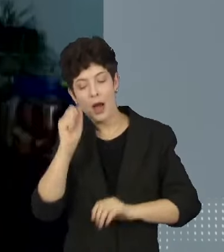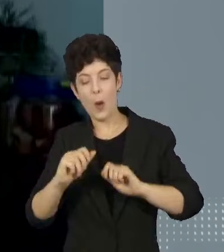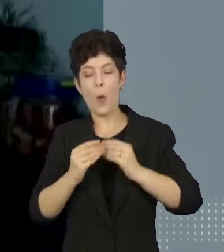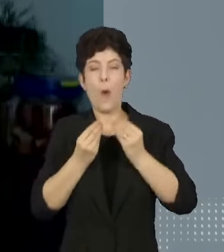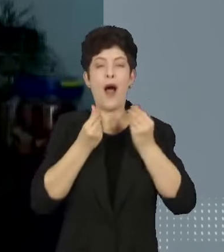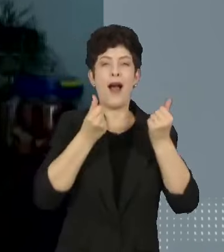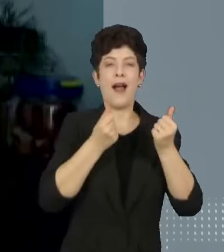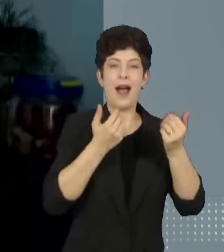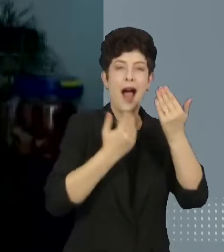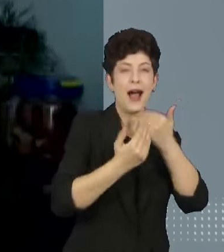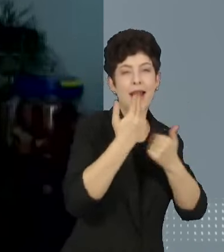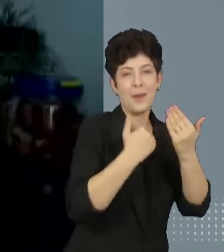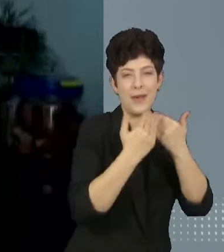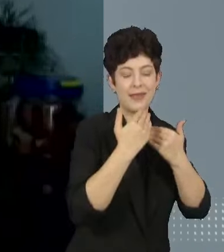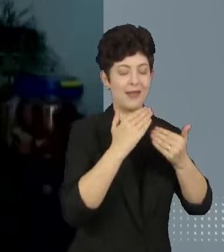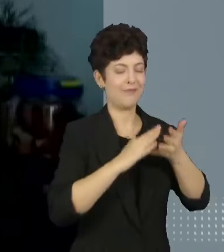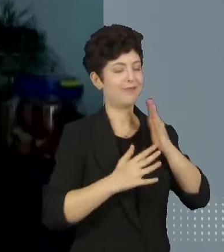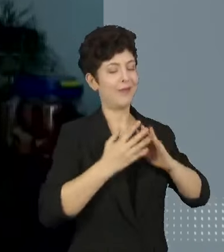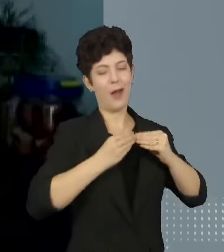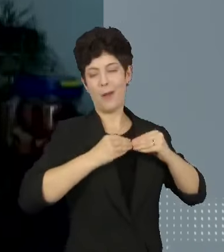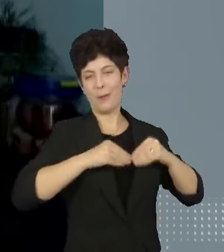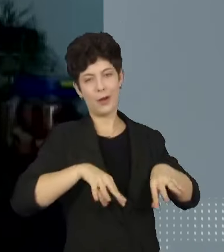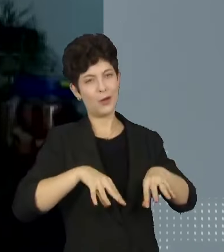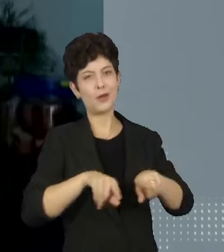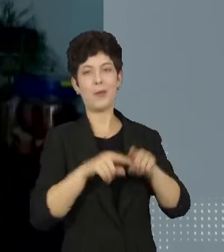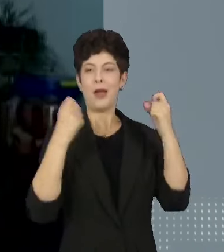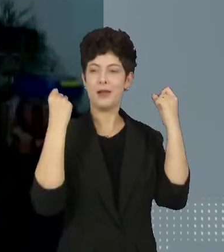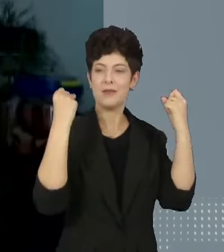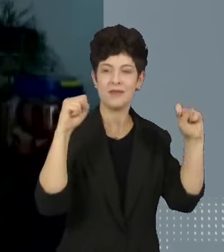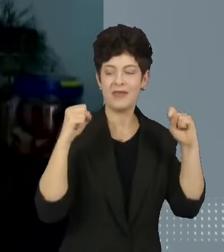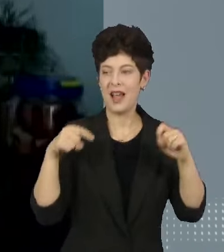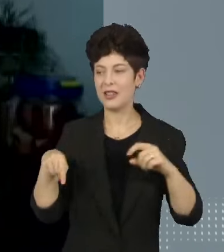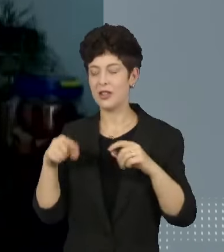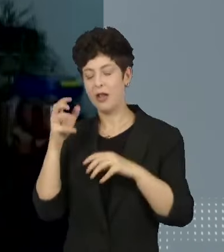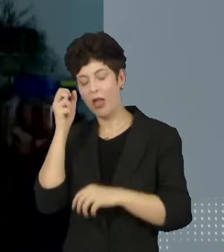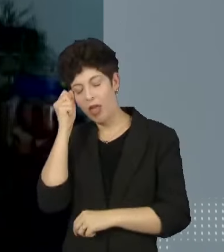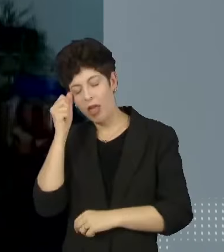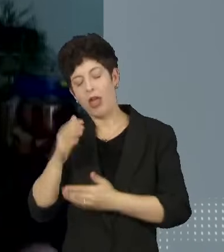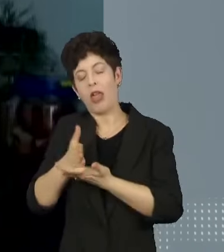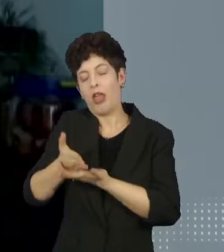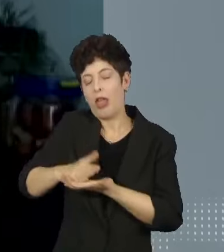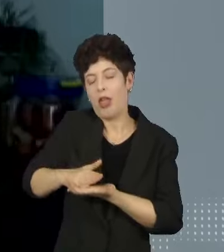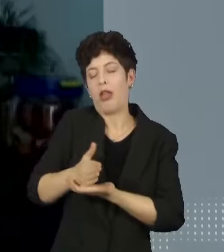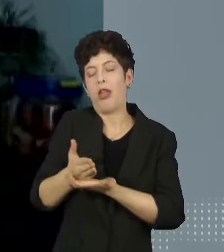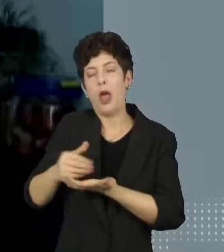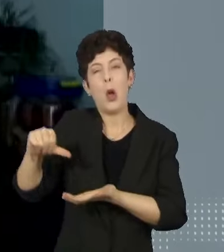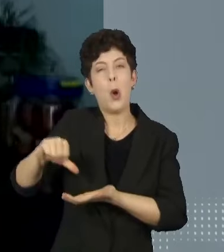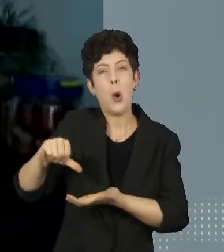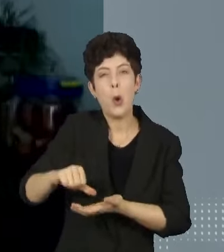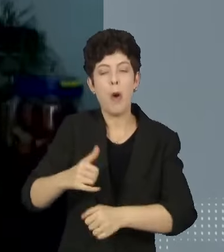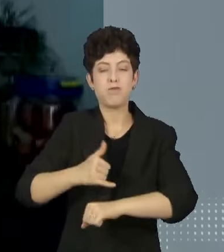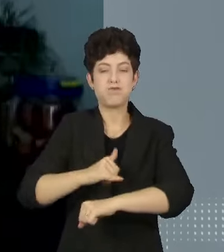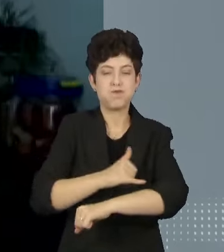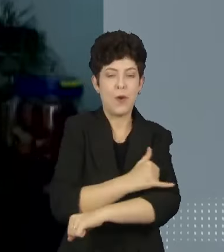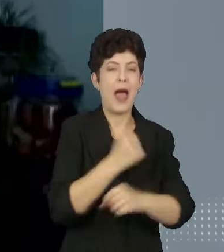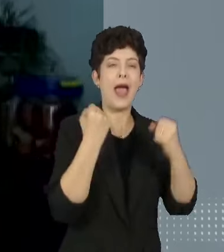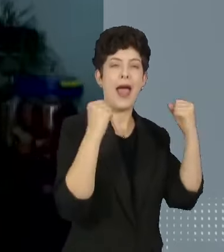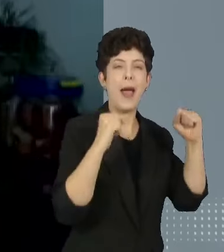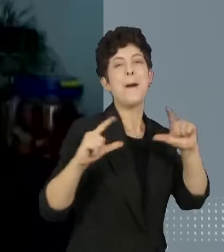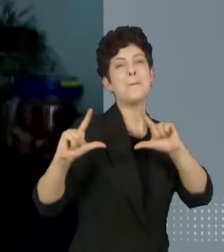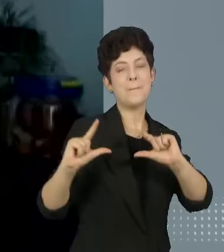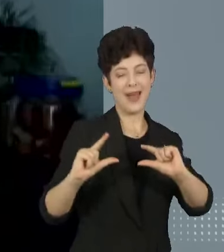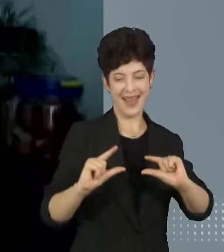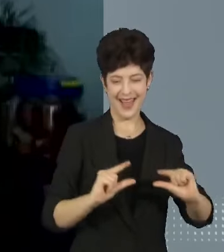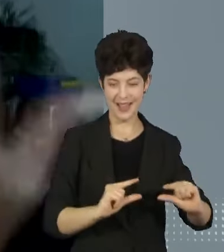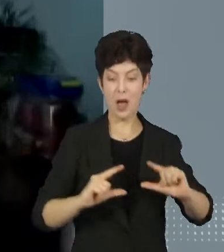alimentar, também mexem com a nossa capacidade de exercício, porque à medida que a gente vai dormindo mal, vai engordando, a gente faz menos exercício. À medida que a gente